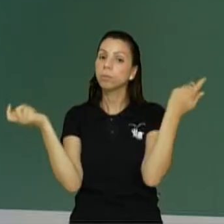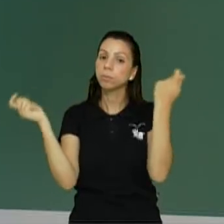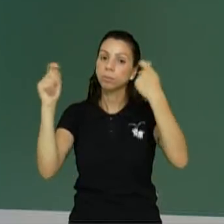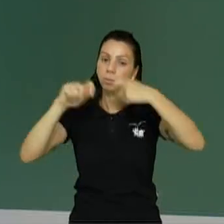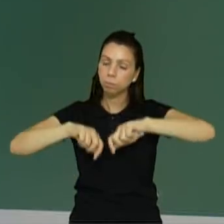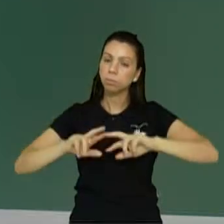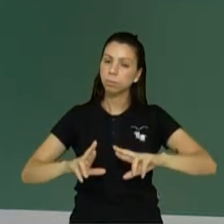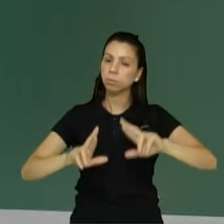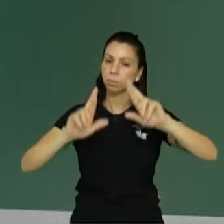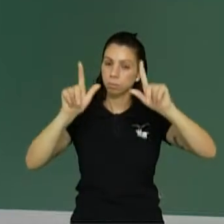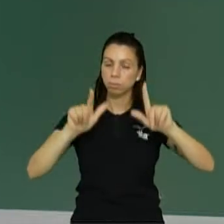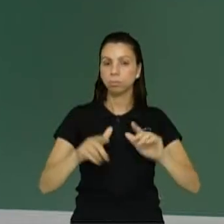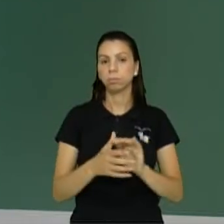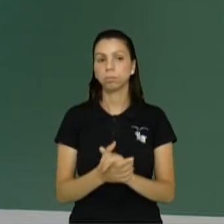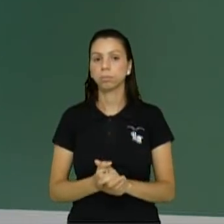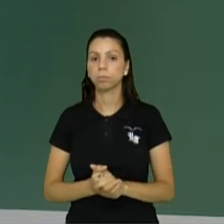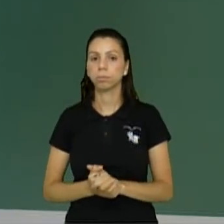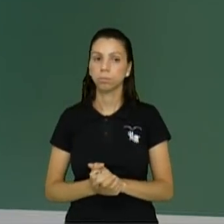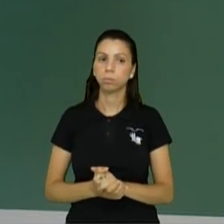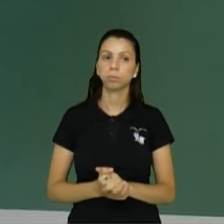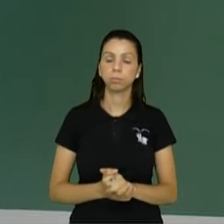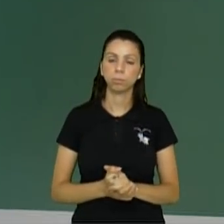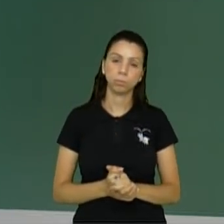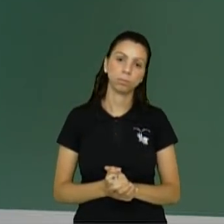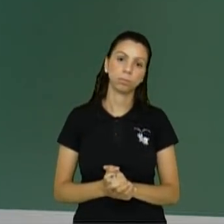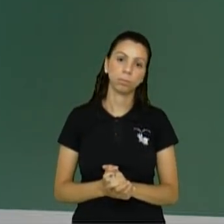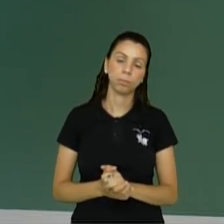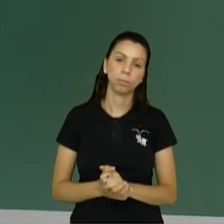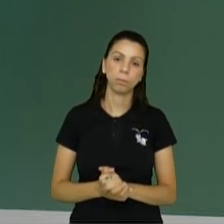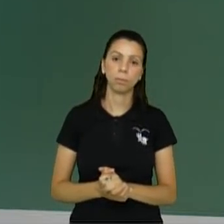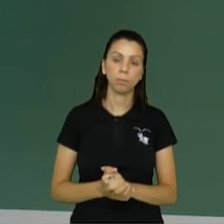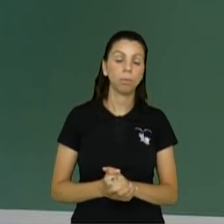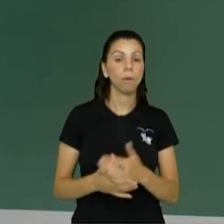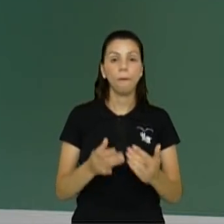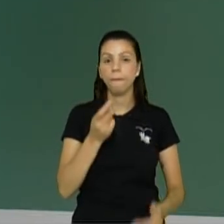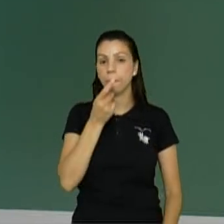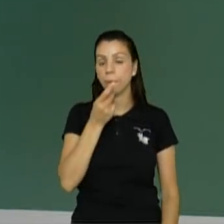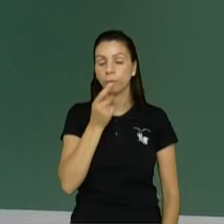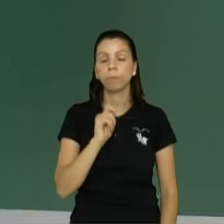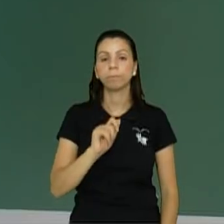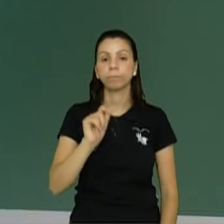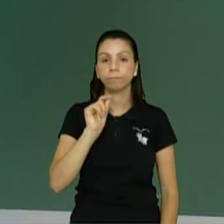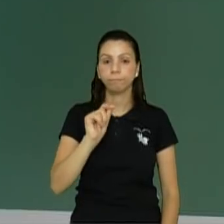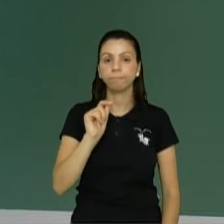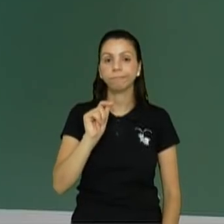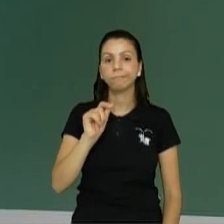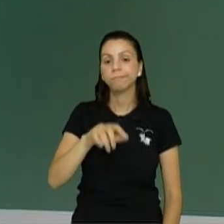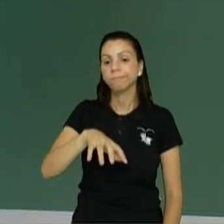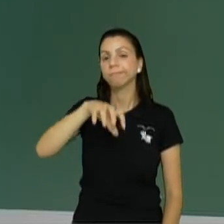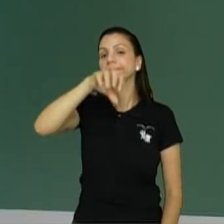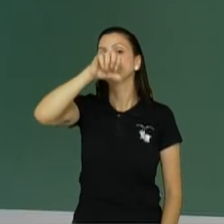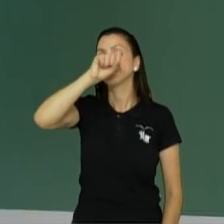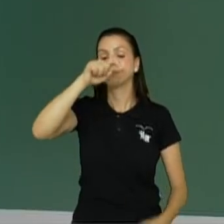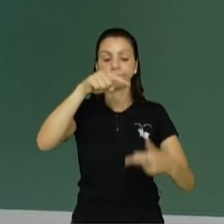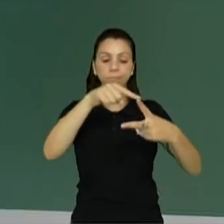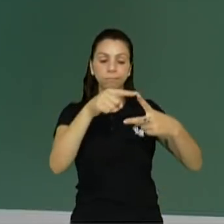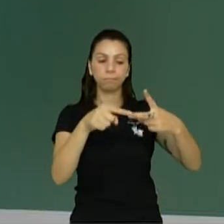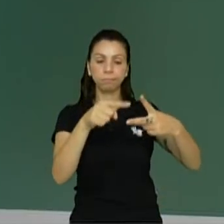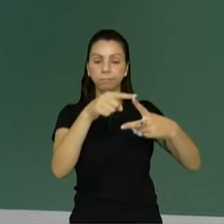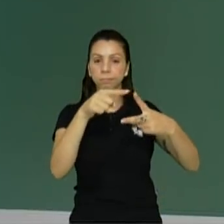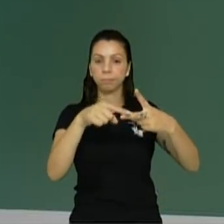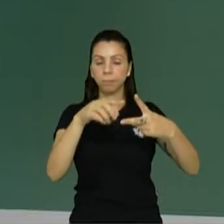capacidade diferente dos demais. Quando a gente falar de respiração dos artrópodes, ela pode ser de duas